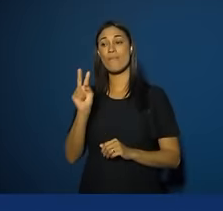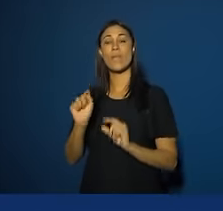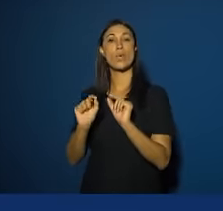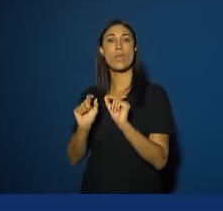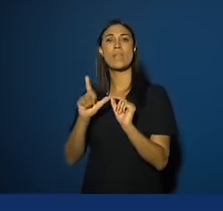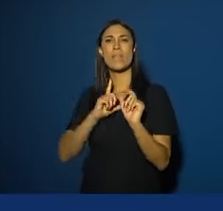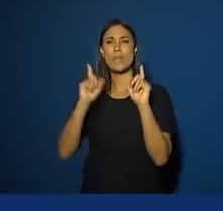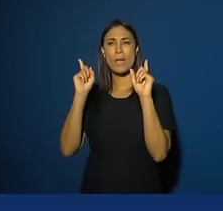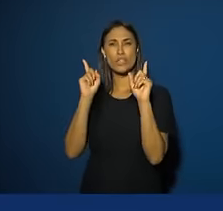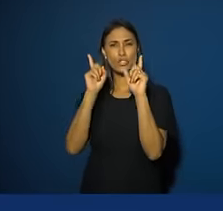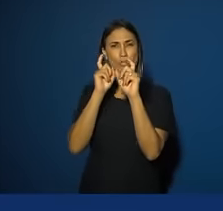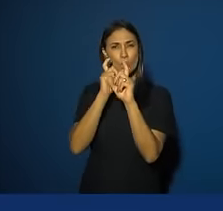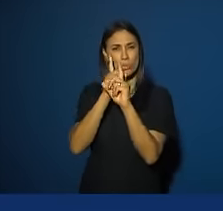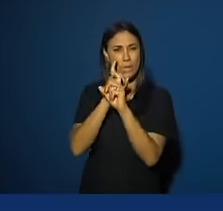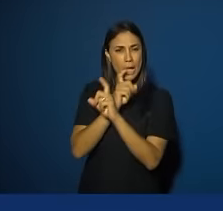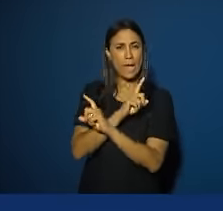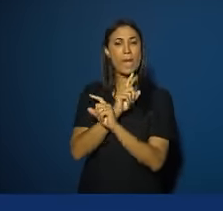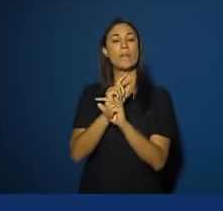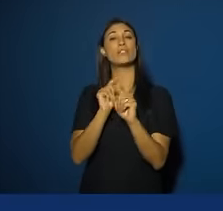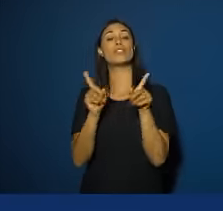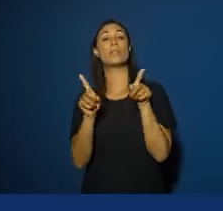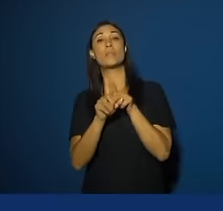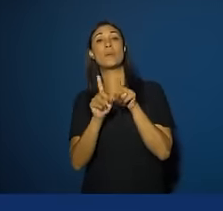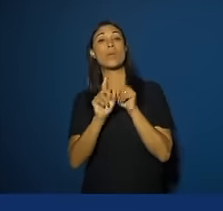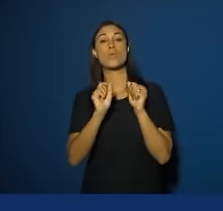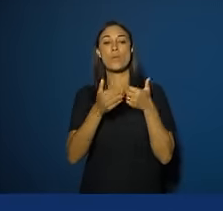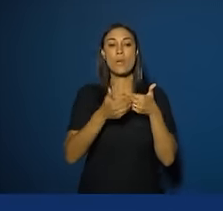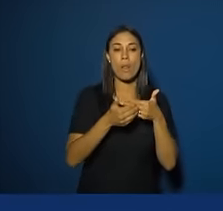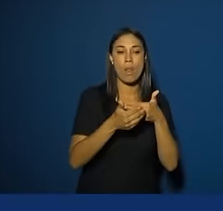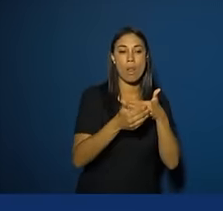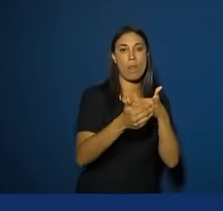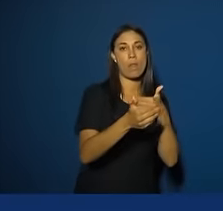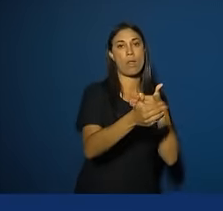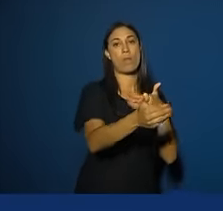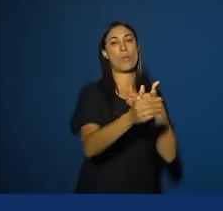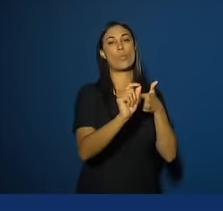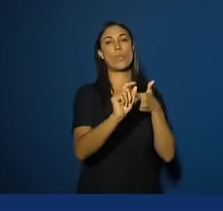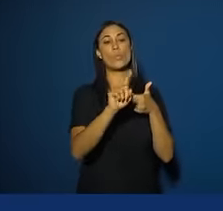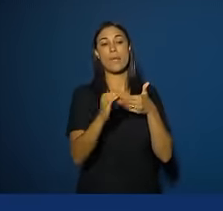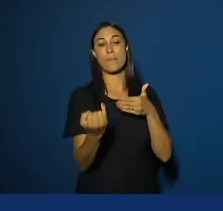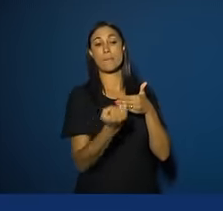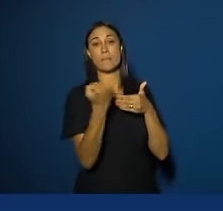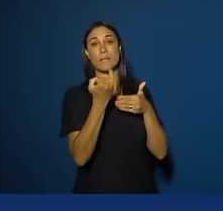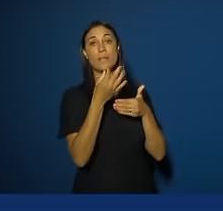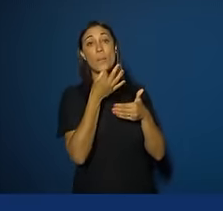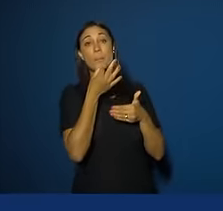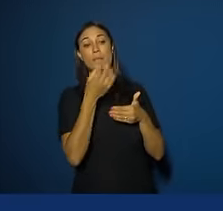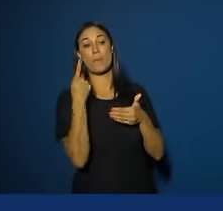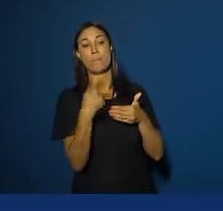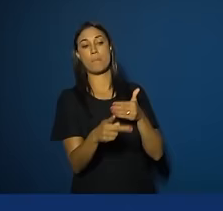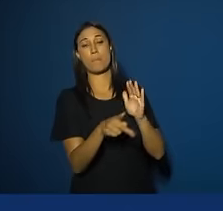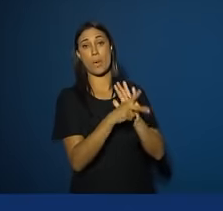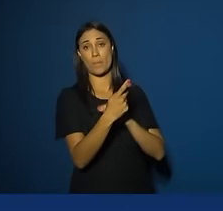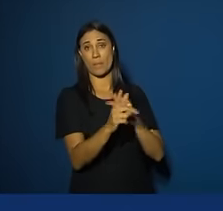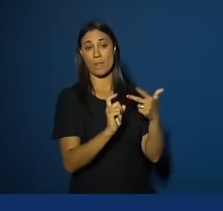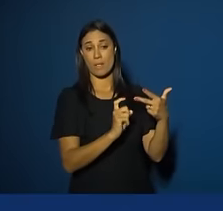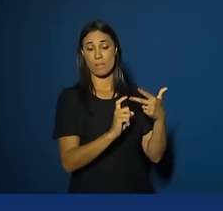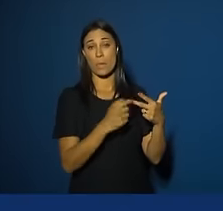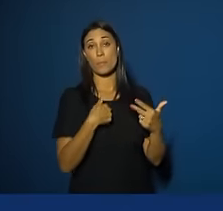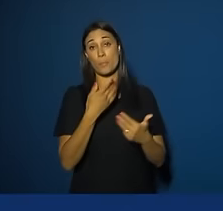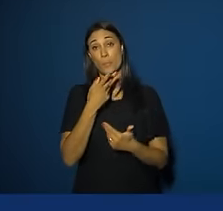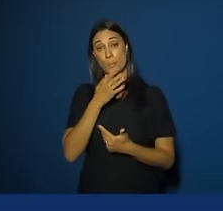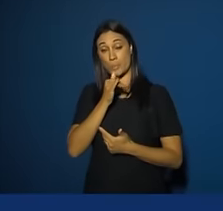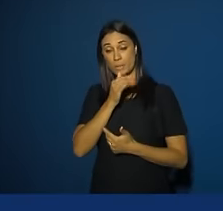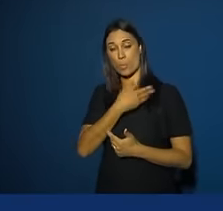uma grande dificuldade do executivo em levar adiante as agendas que ele considera relevantes do ponto de vista do executivo normal o governo